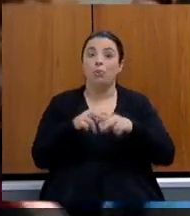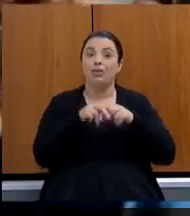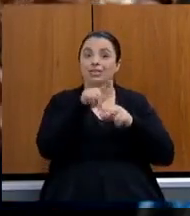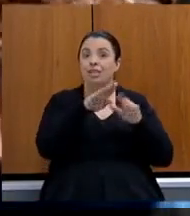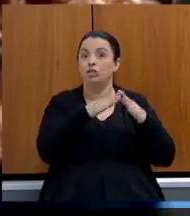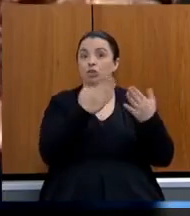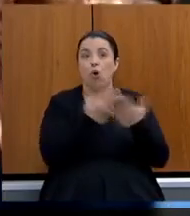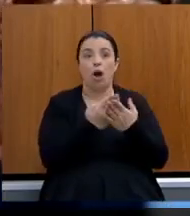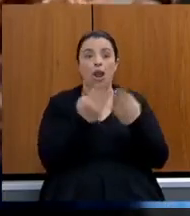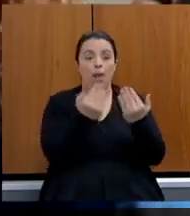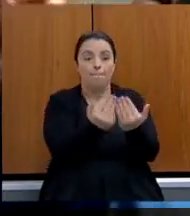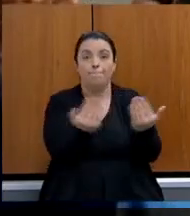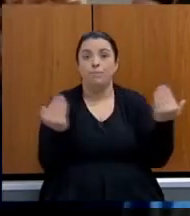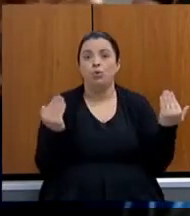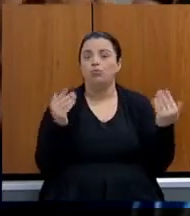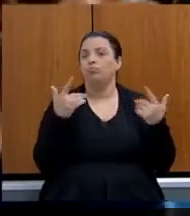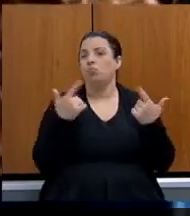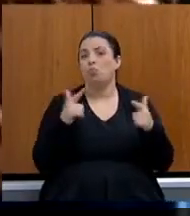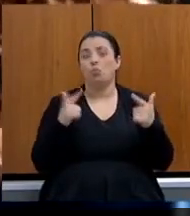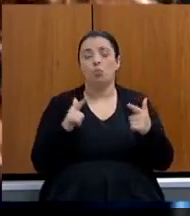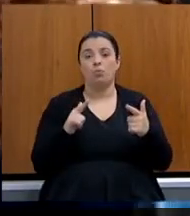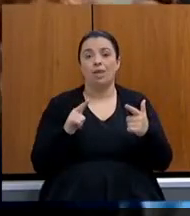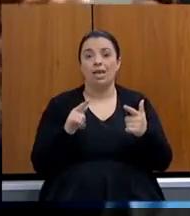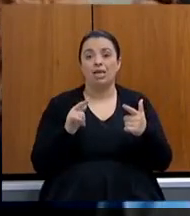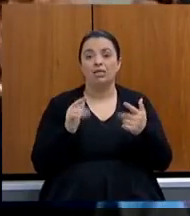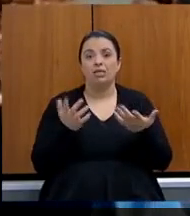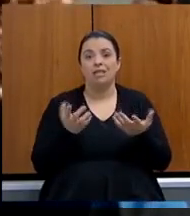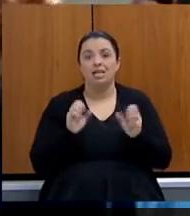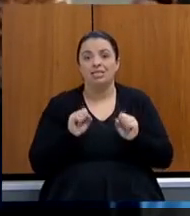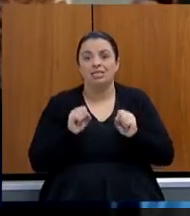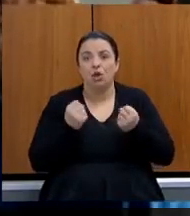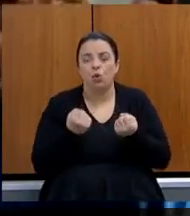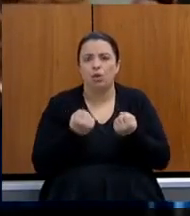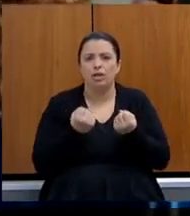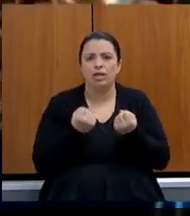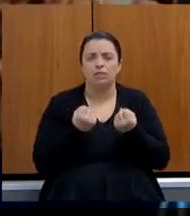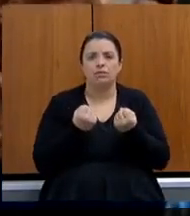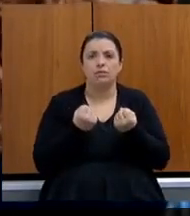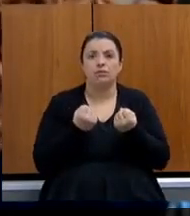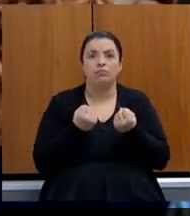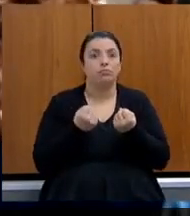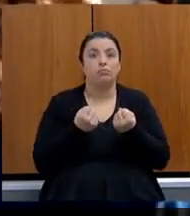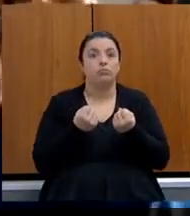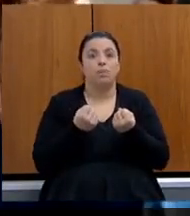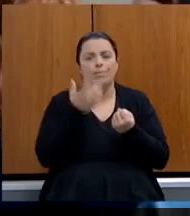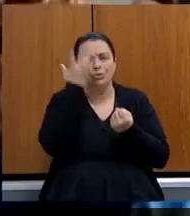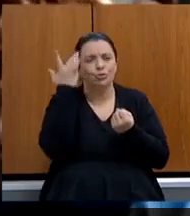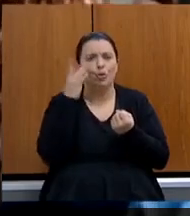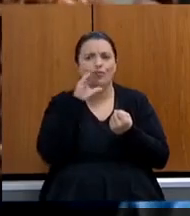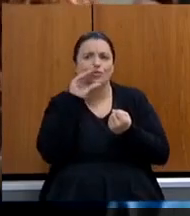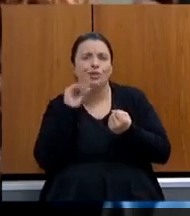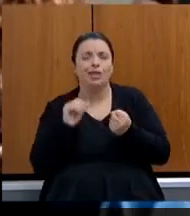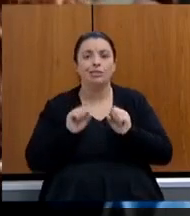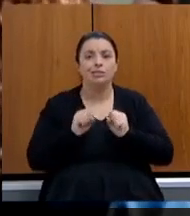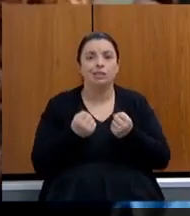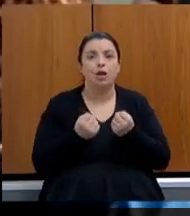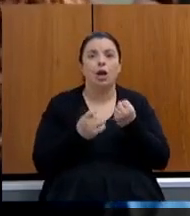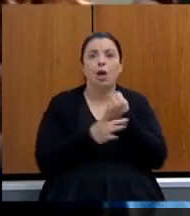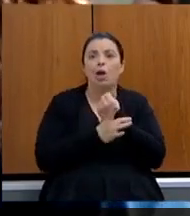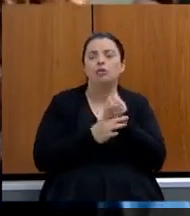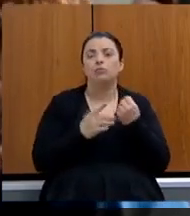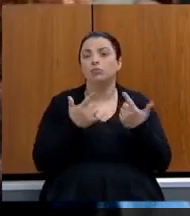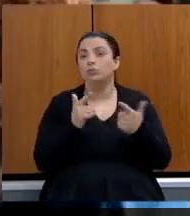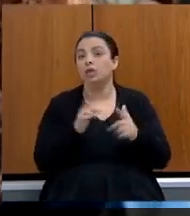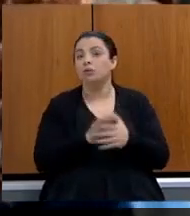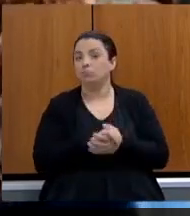até então nunca foi nunca apresentada nenhuma ameaça nenhum perigo Eles tão fazendo revezamento né de dia ficar